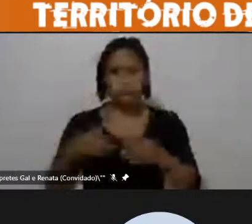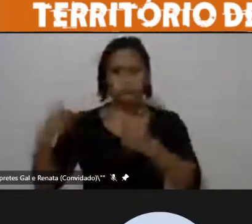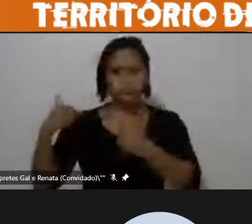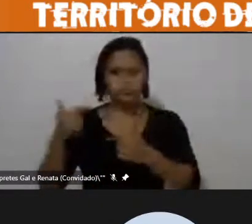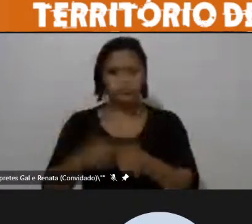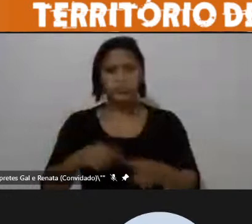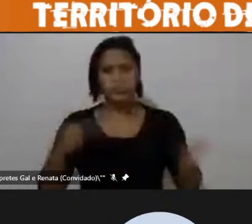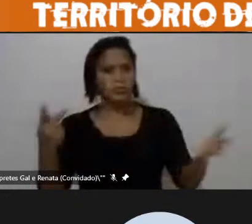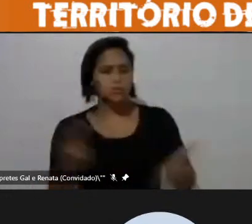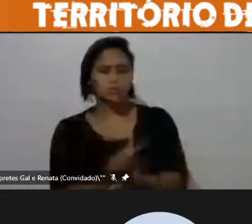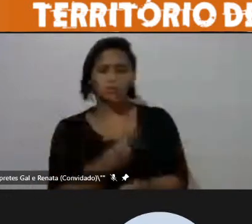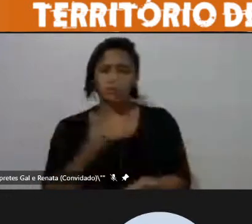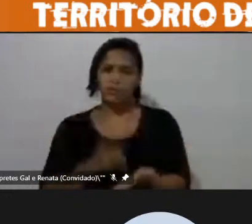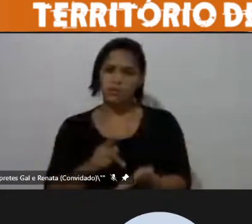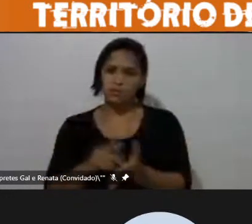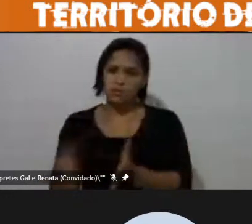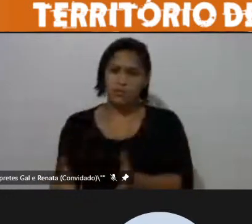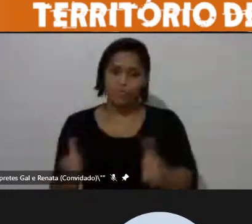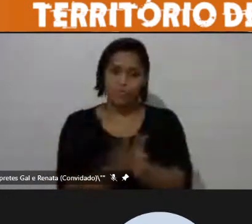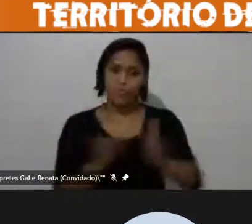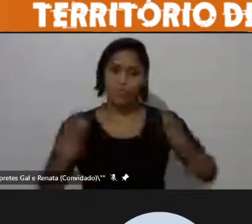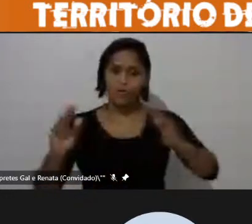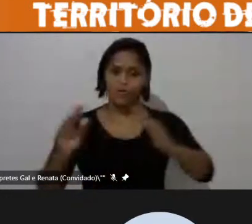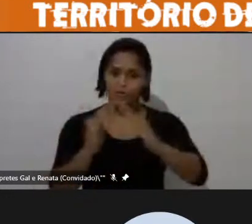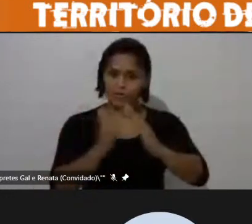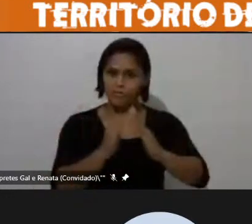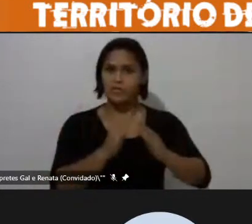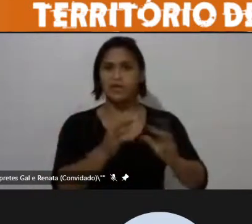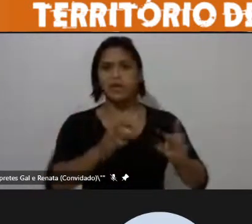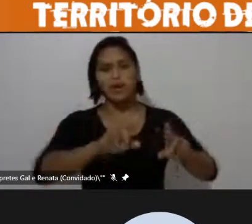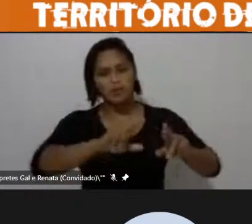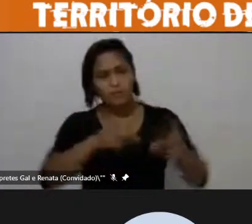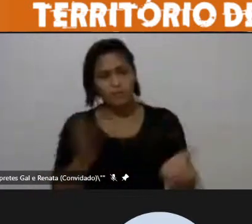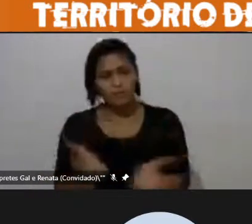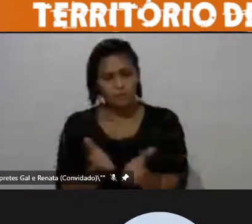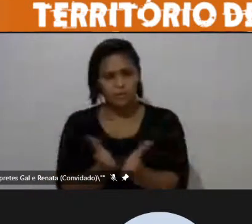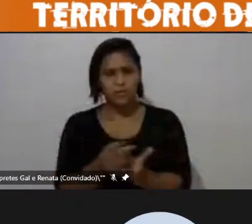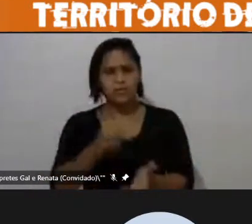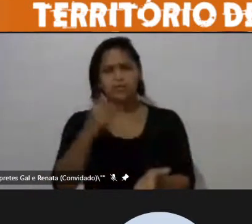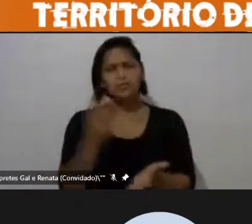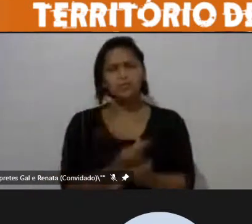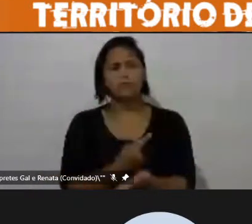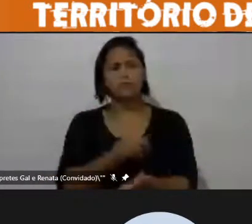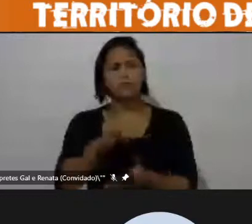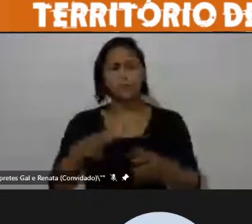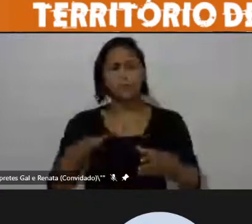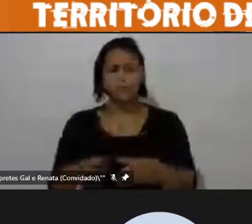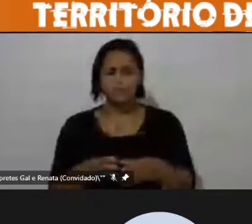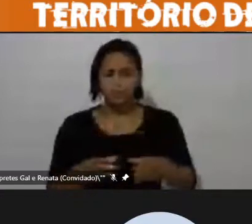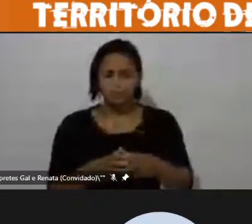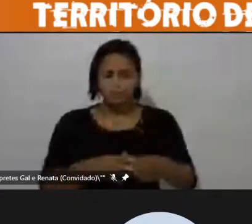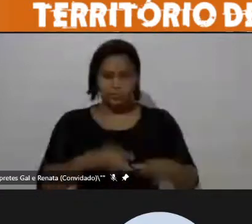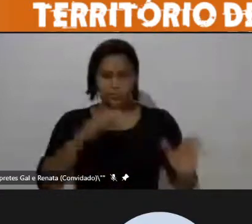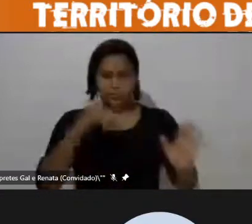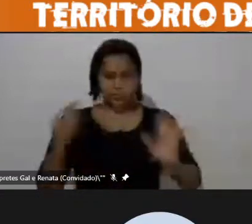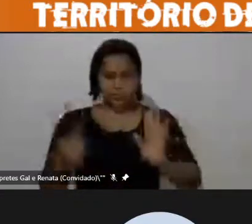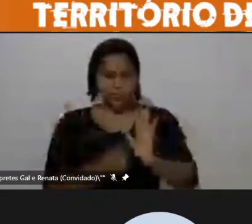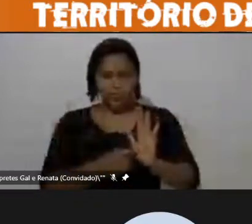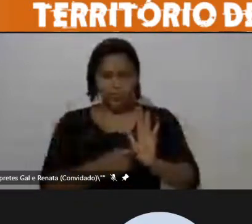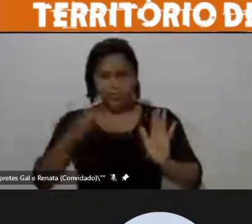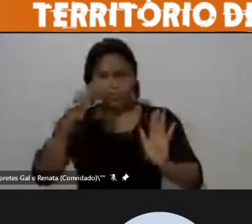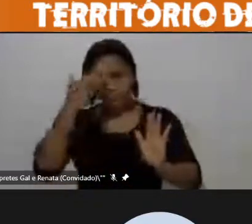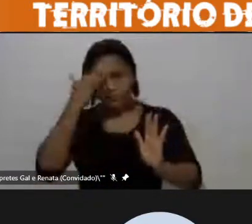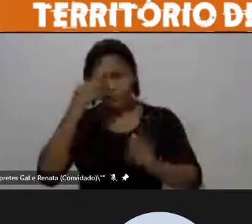na realidade de ocupações e favelas, buscando identificar quando existem grupos que apontam